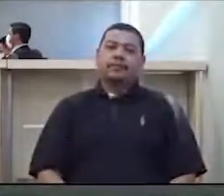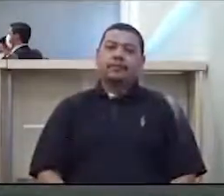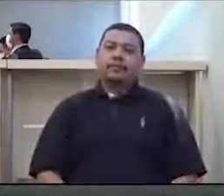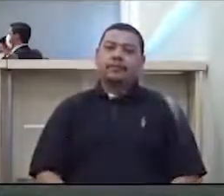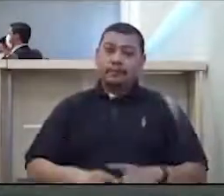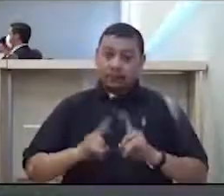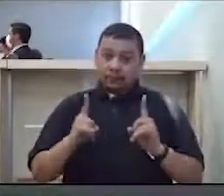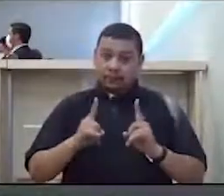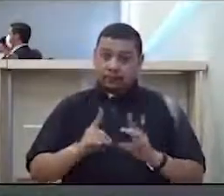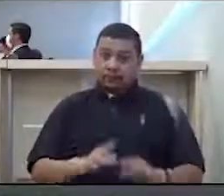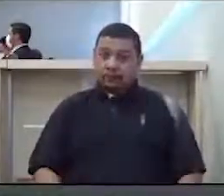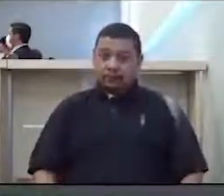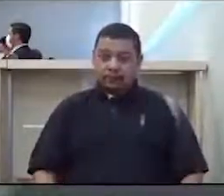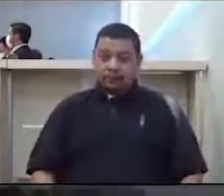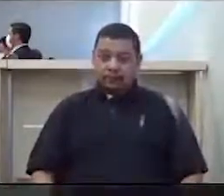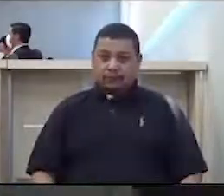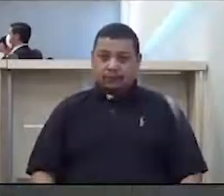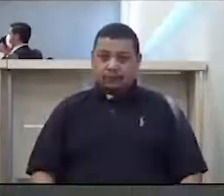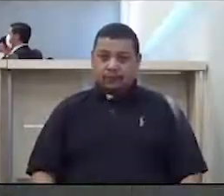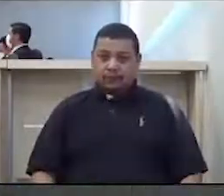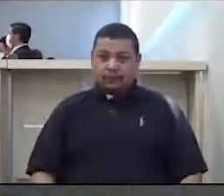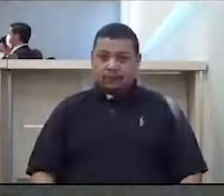Mas a gente foi criado